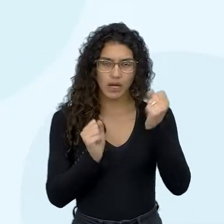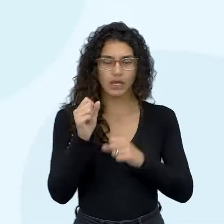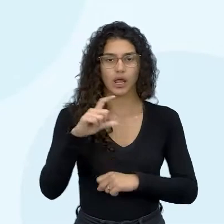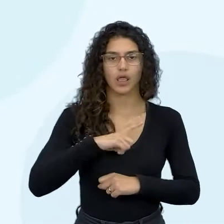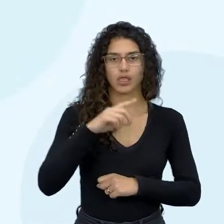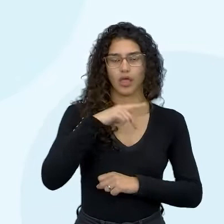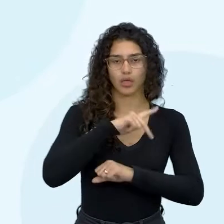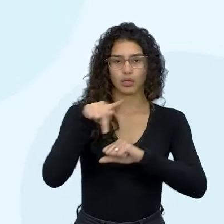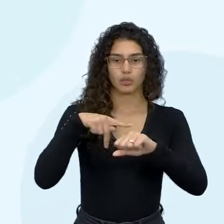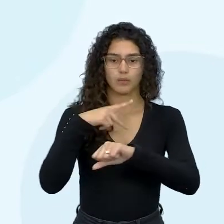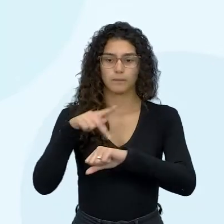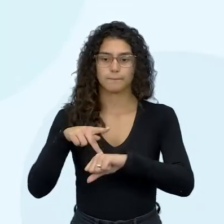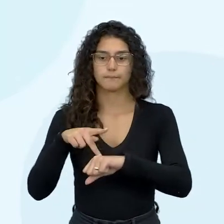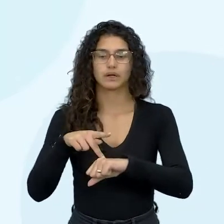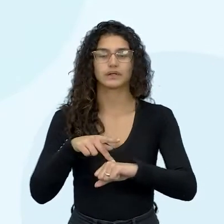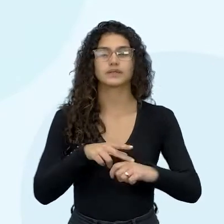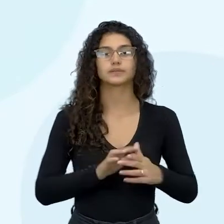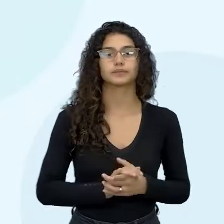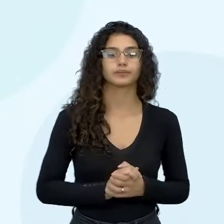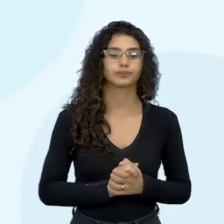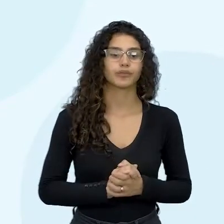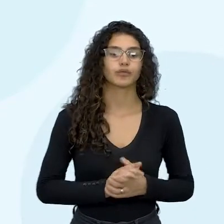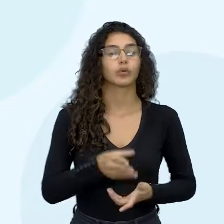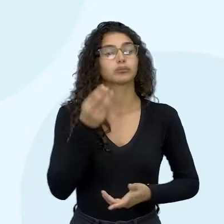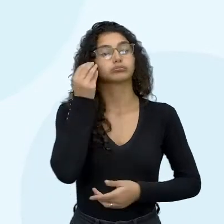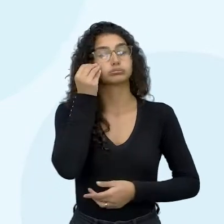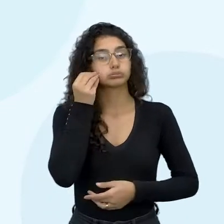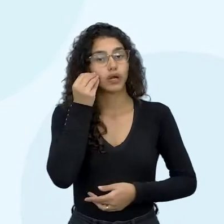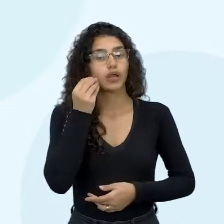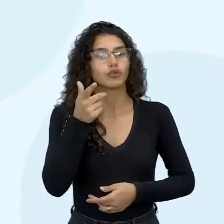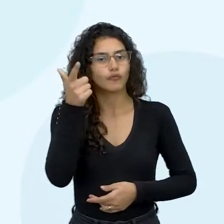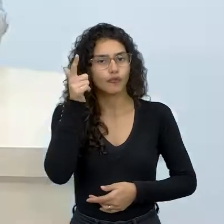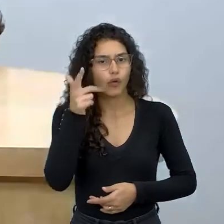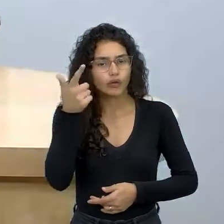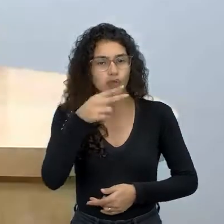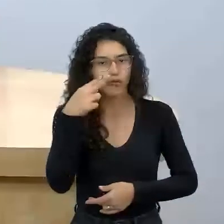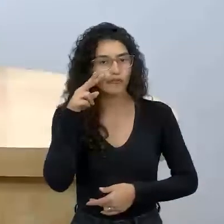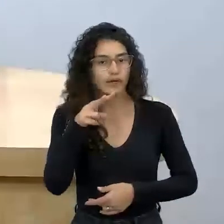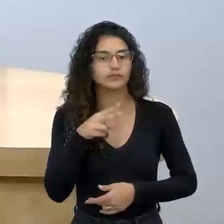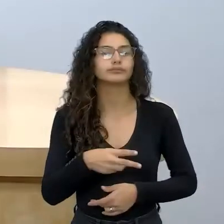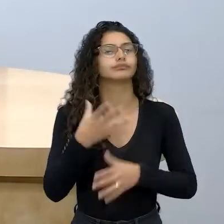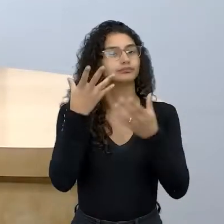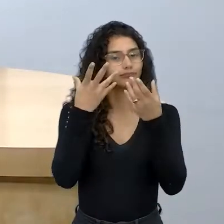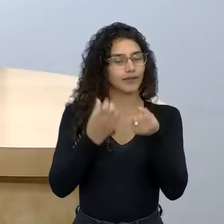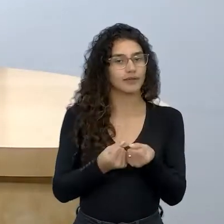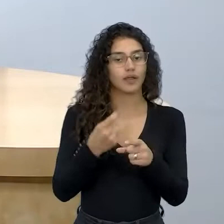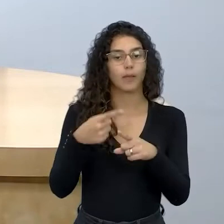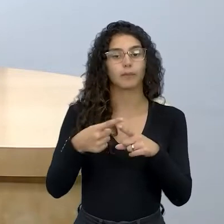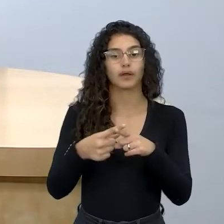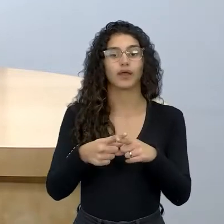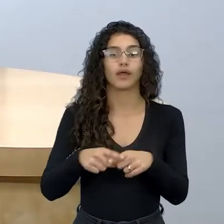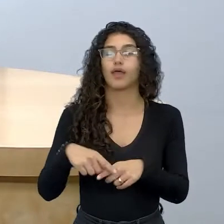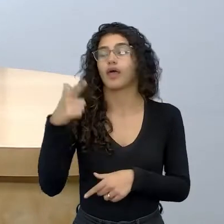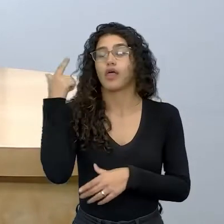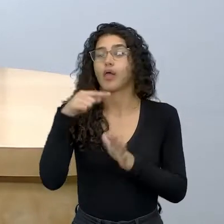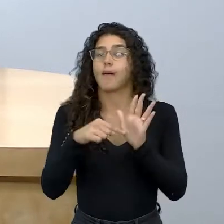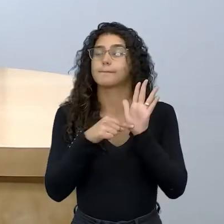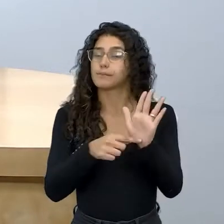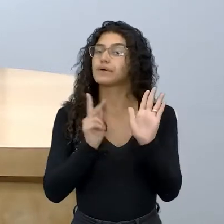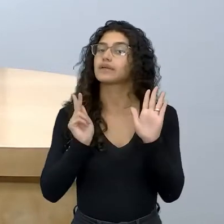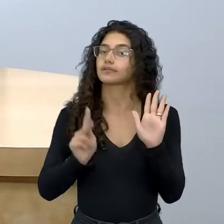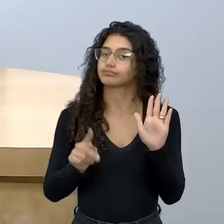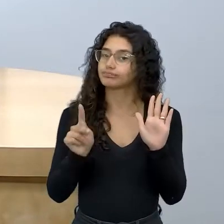situação, né? Então, viu a oportunidade, abrace, porque a oportunidade geralmente não costuma